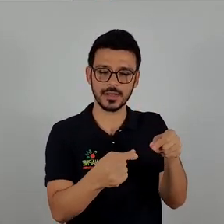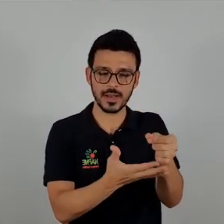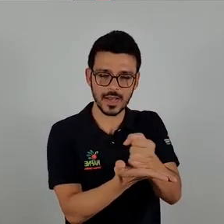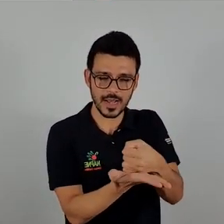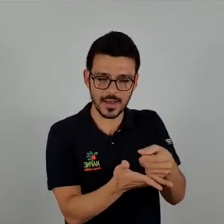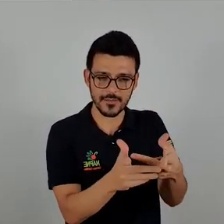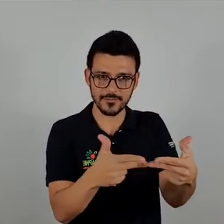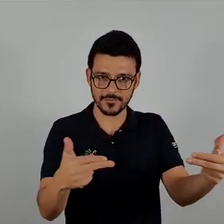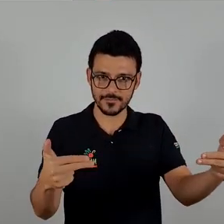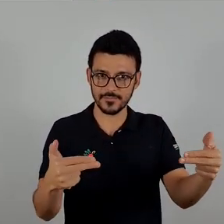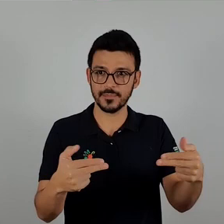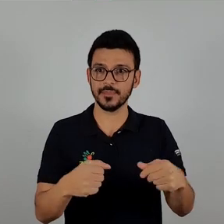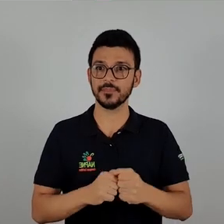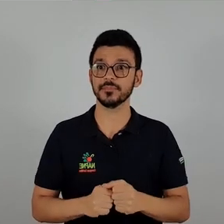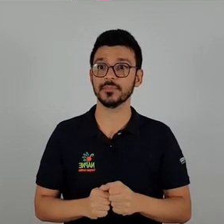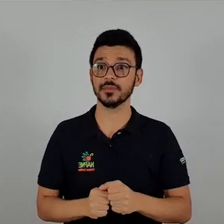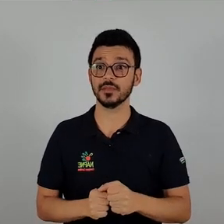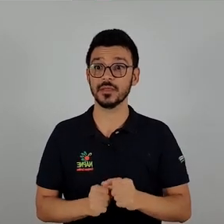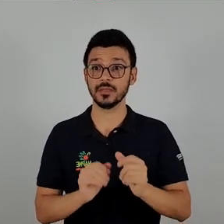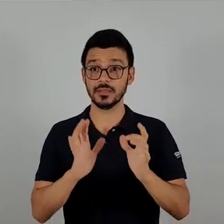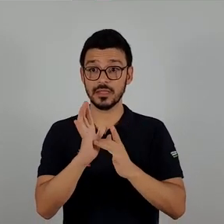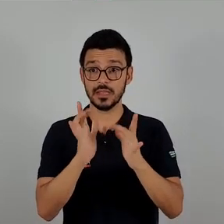5.767 ervas.